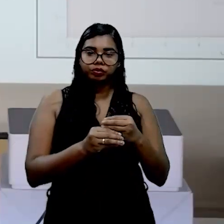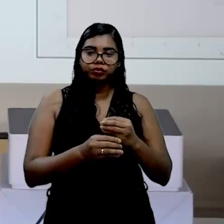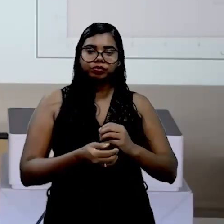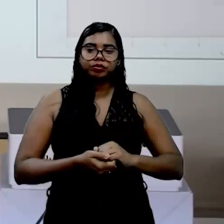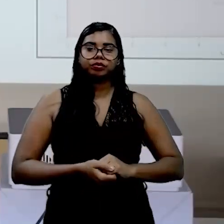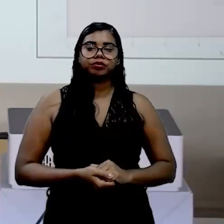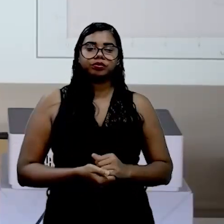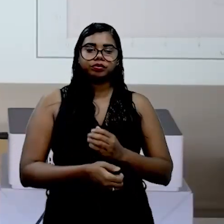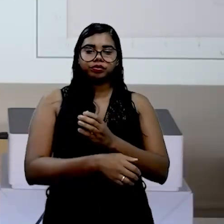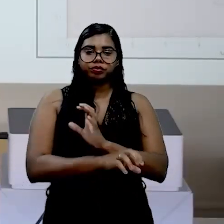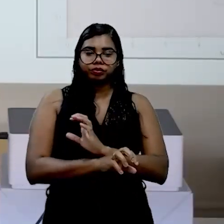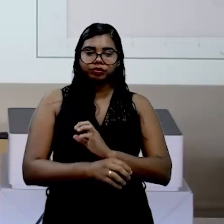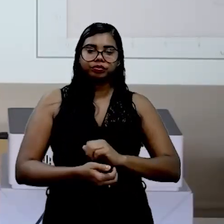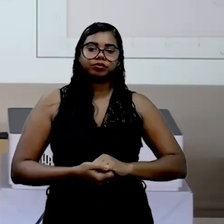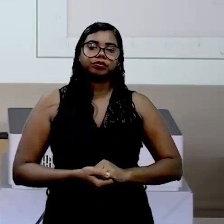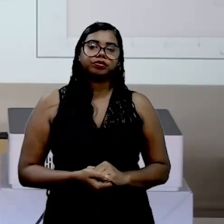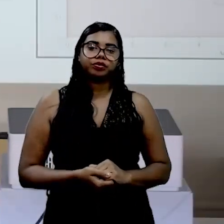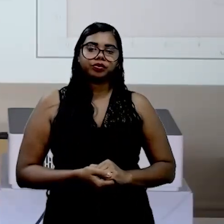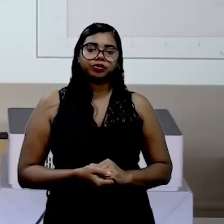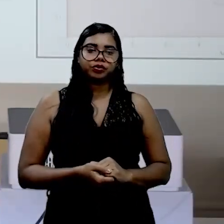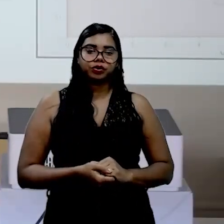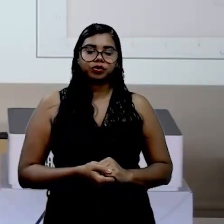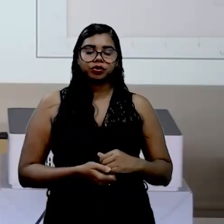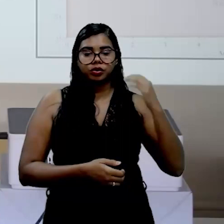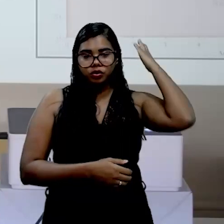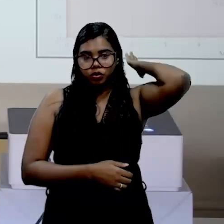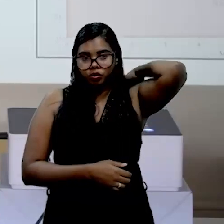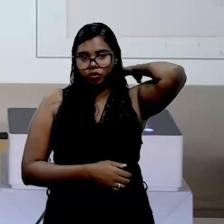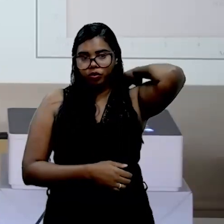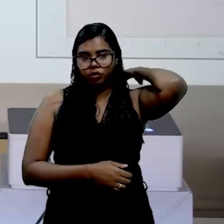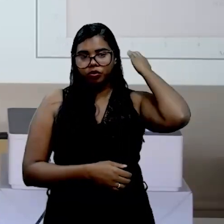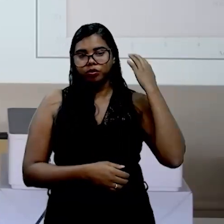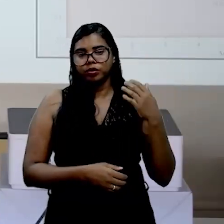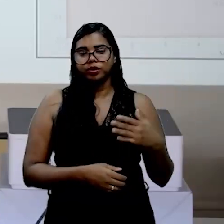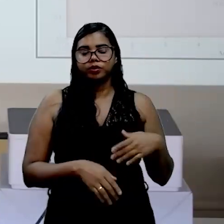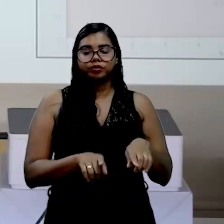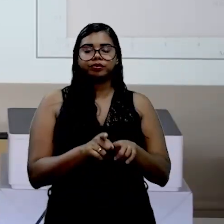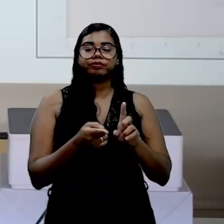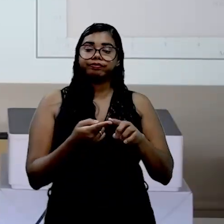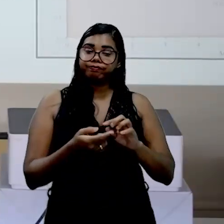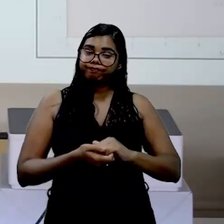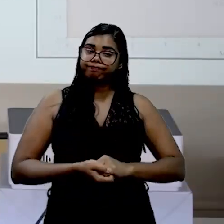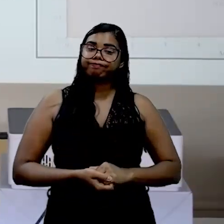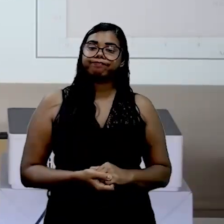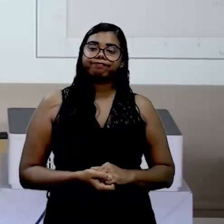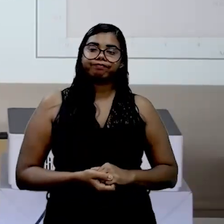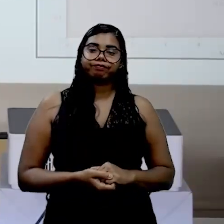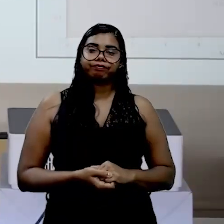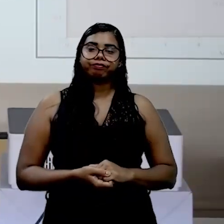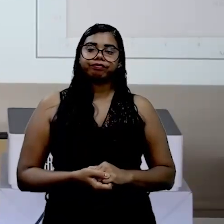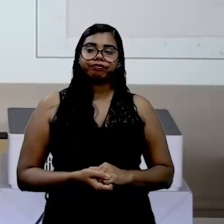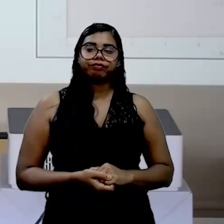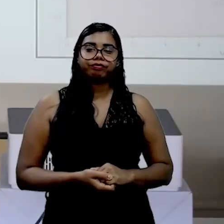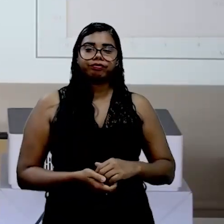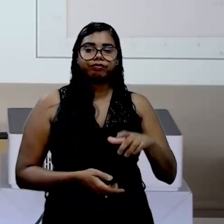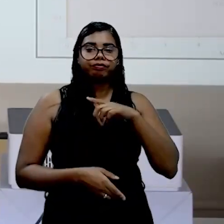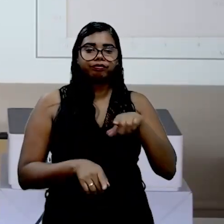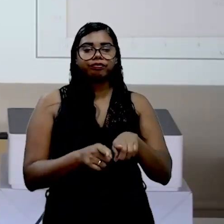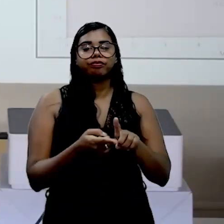ossos, né? Cérebro, pulmão, fígado, ou seja, órgãos à distância. O tumor de próstata, ela tem uma atração pelo tecido